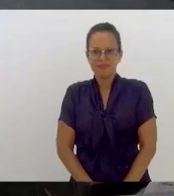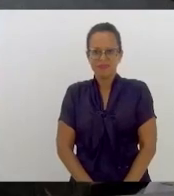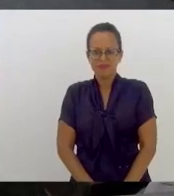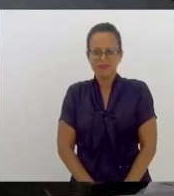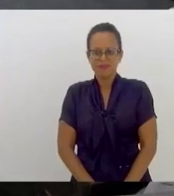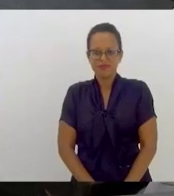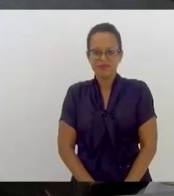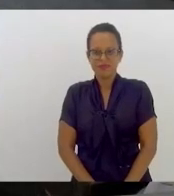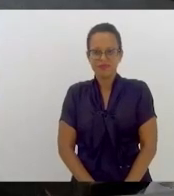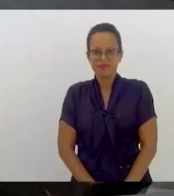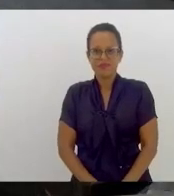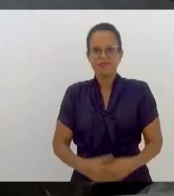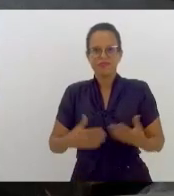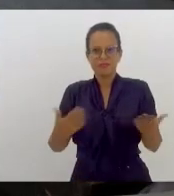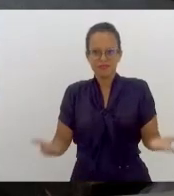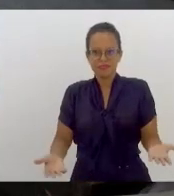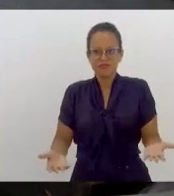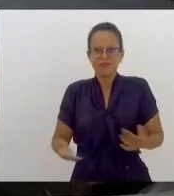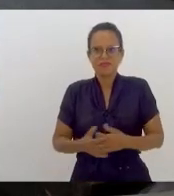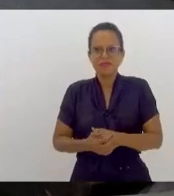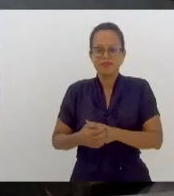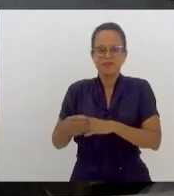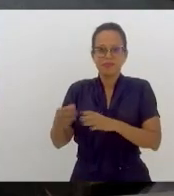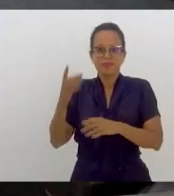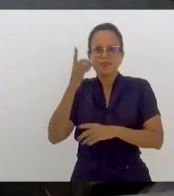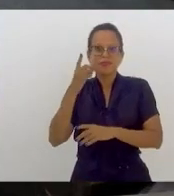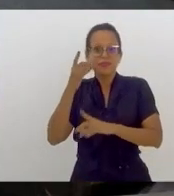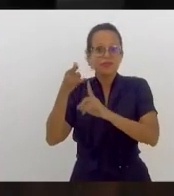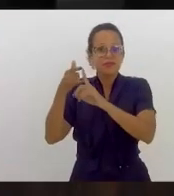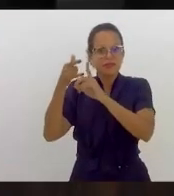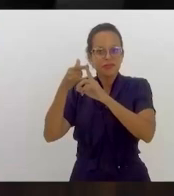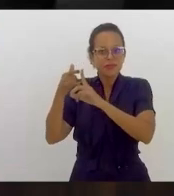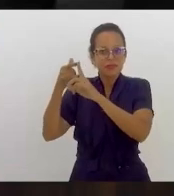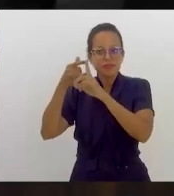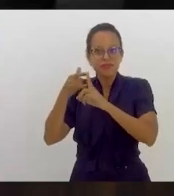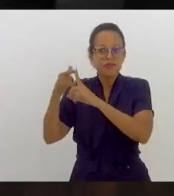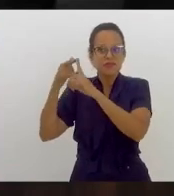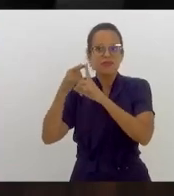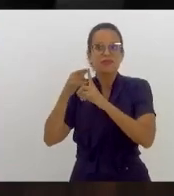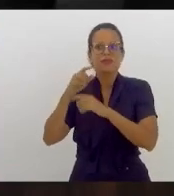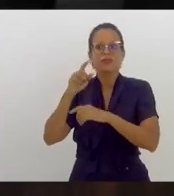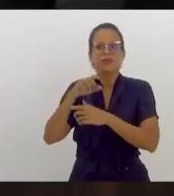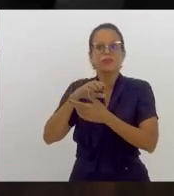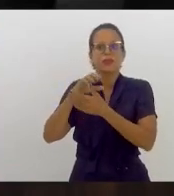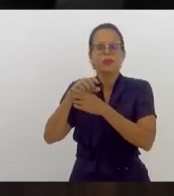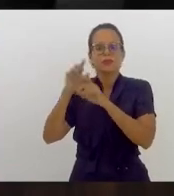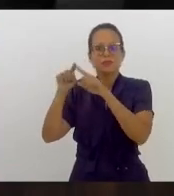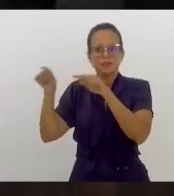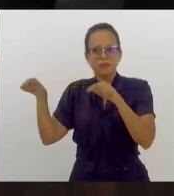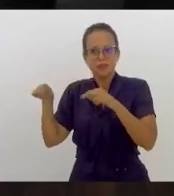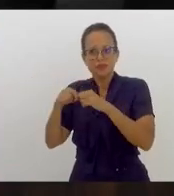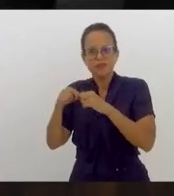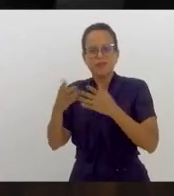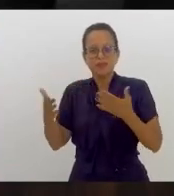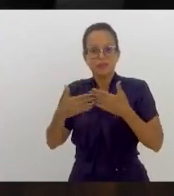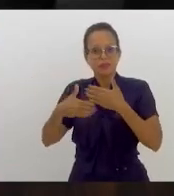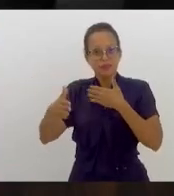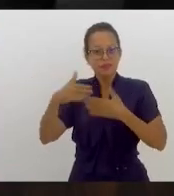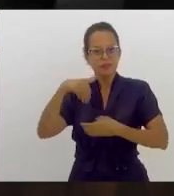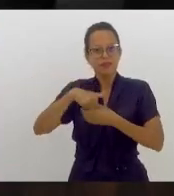Os senhores parlamentares que estão pelo Zoom remotamente, que estão nos gabinetes, estamos em procedimento de